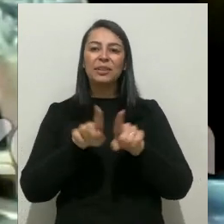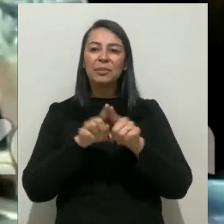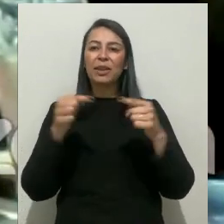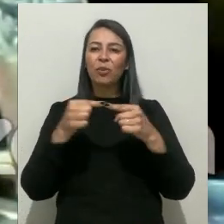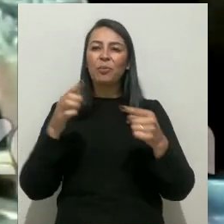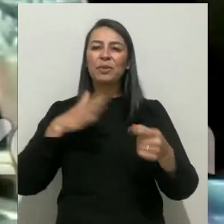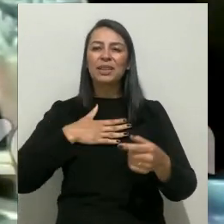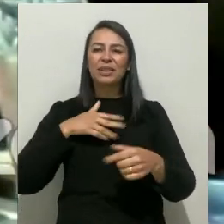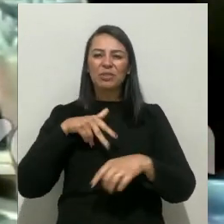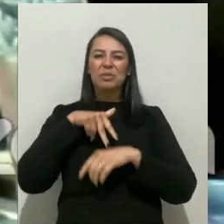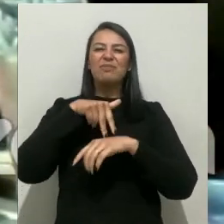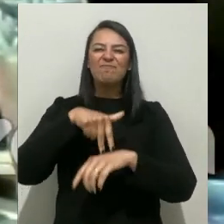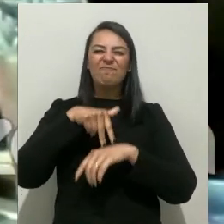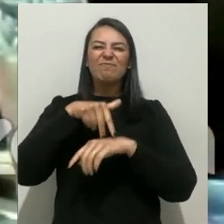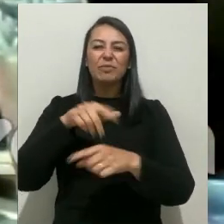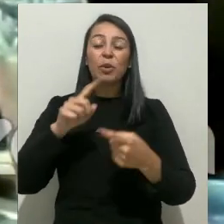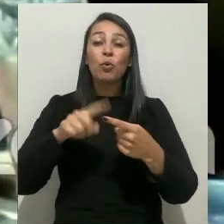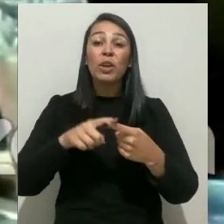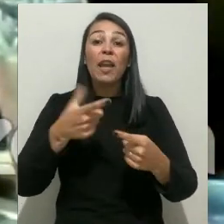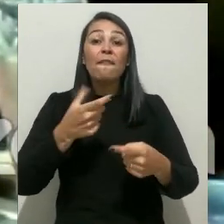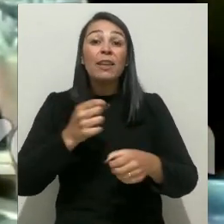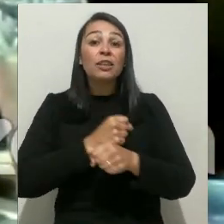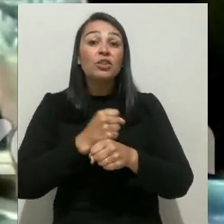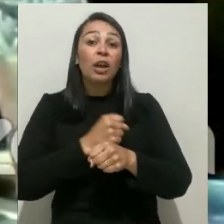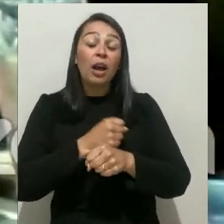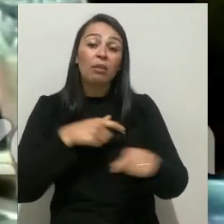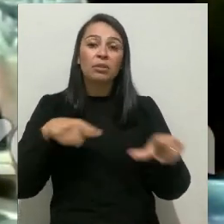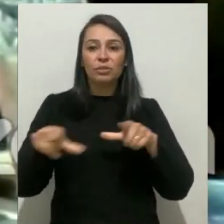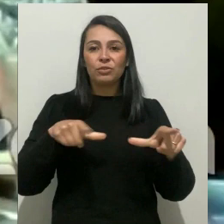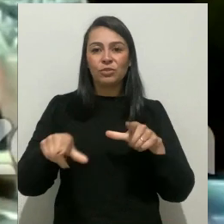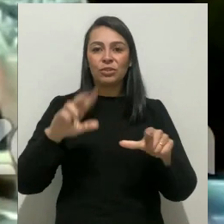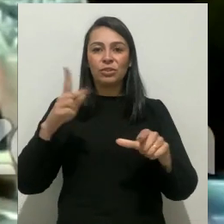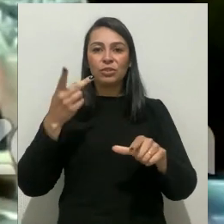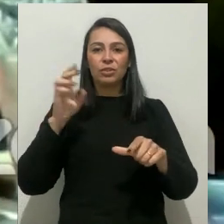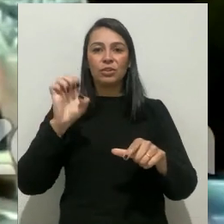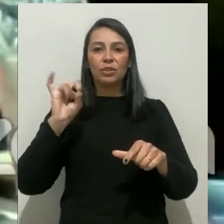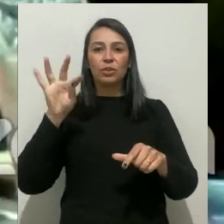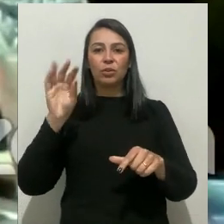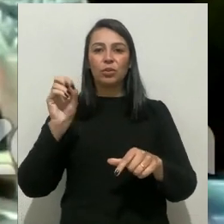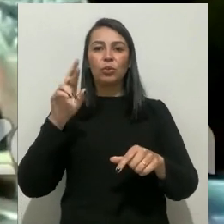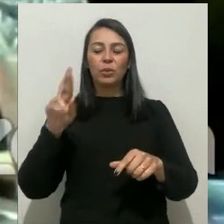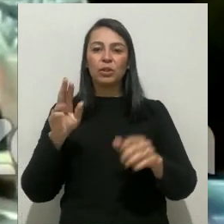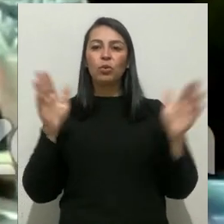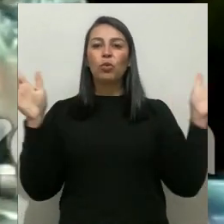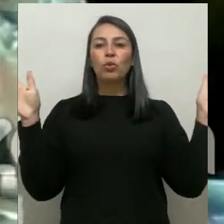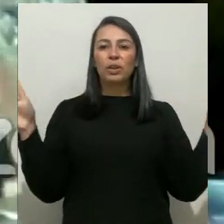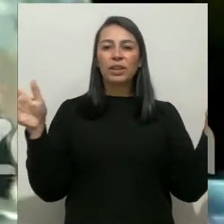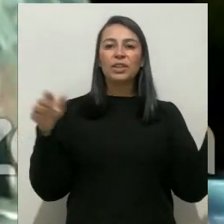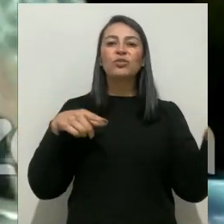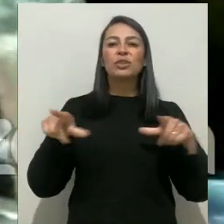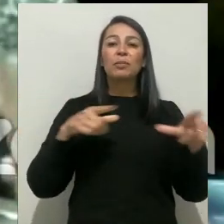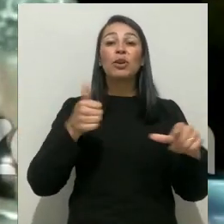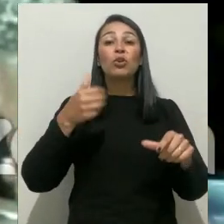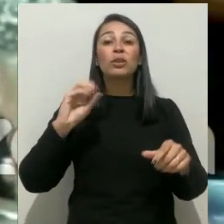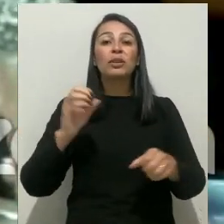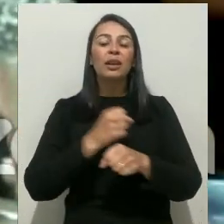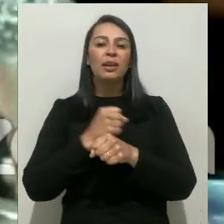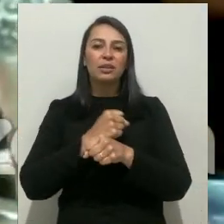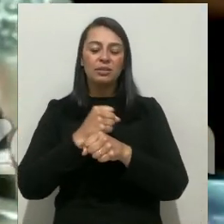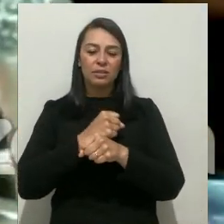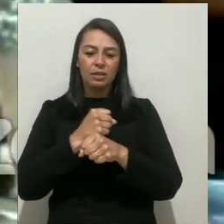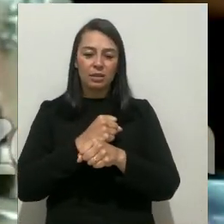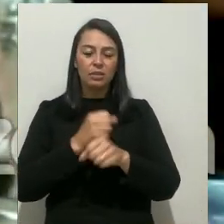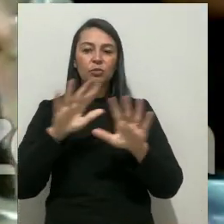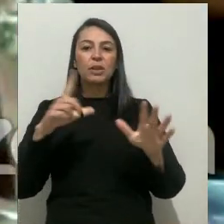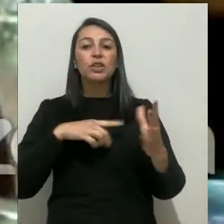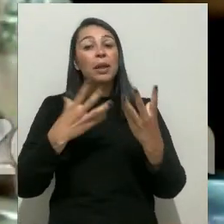né? Eu estou falando de 20 anos de trabalho, e o Heitor, pelo Cristo, foram 10, mas cheio de questão,